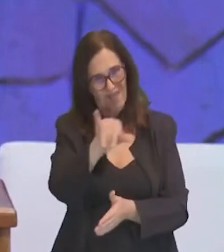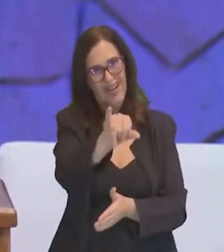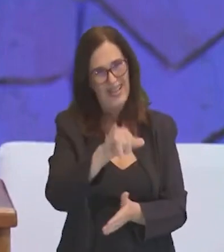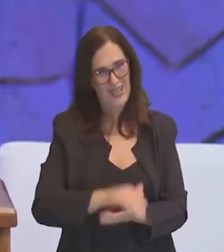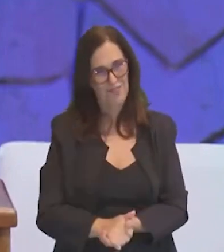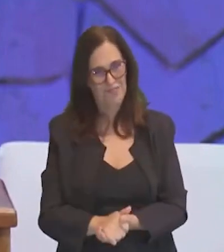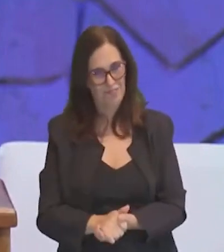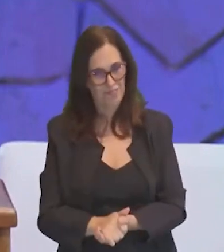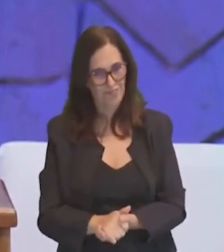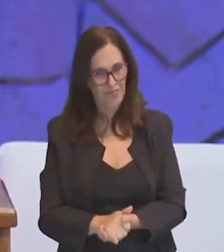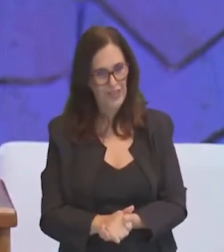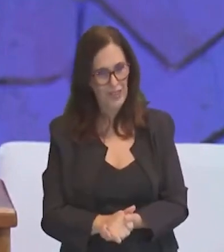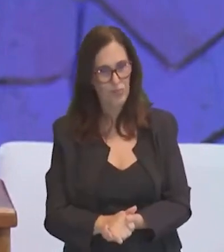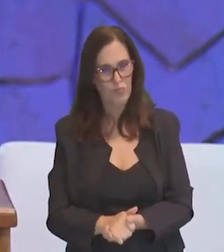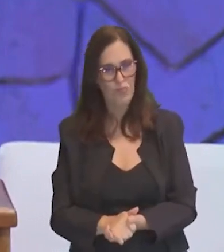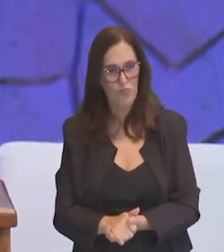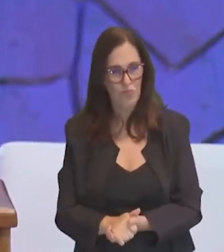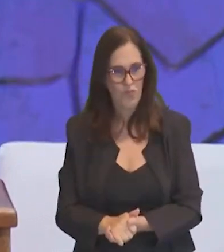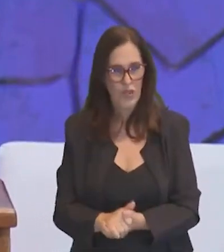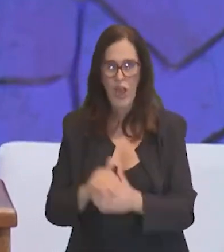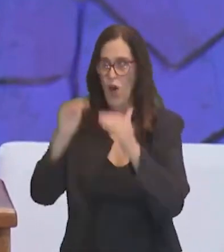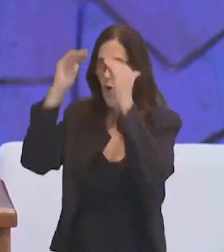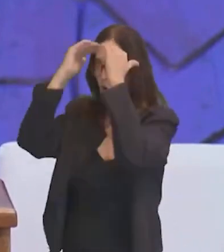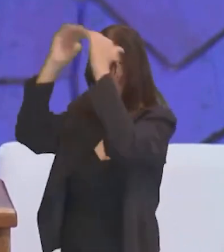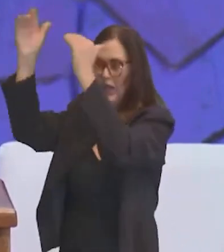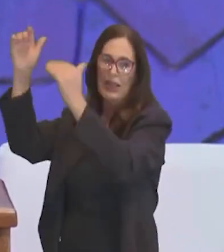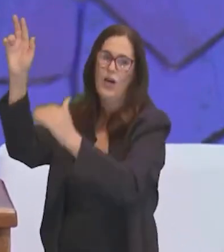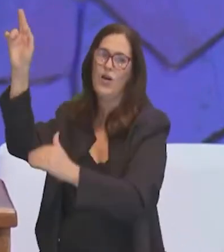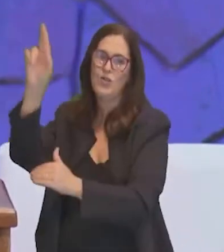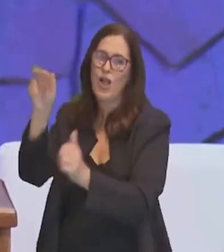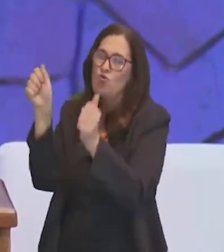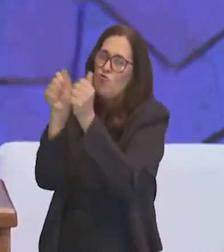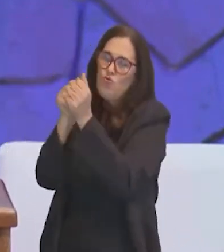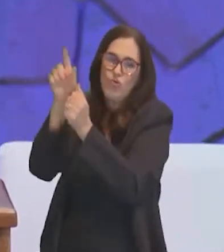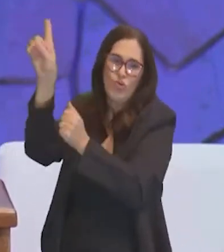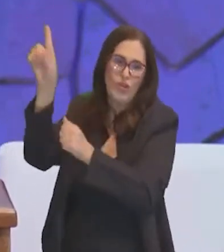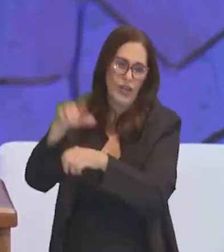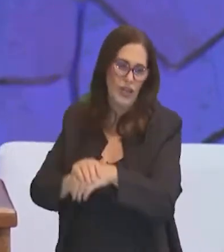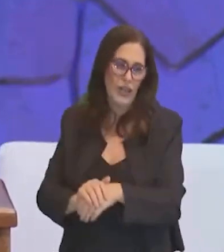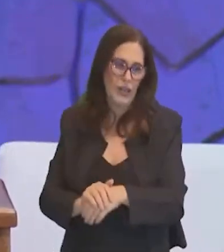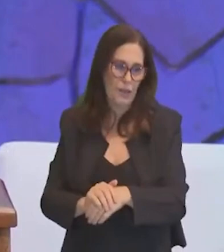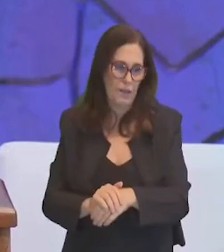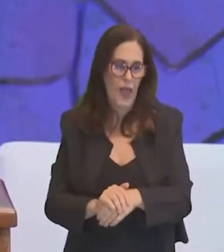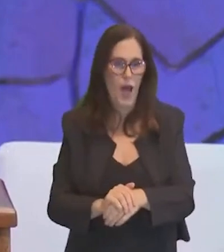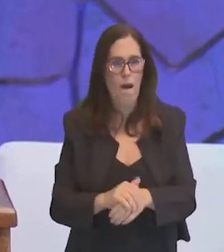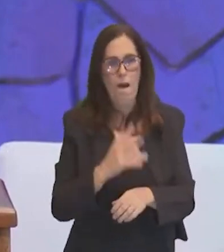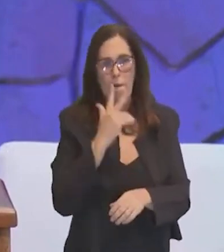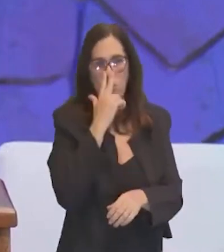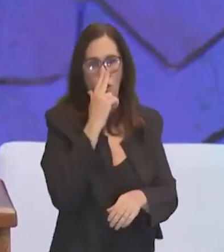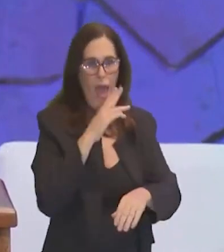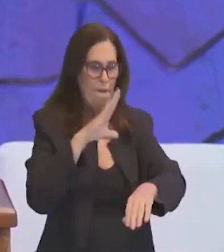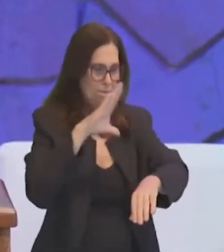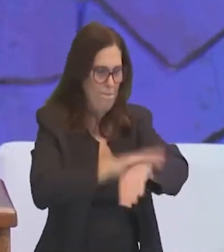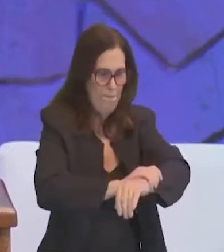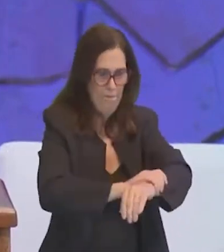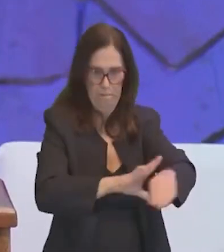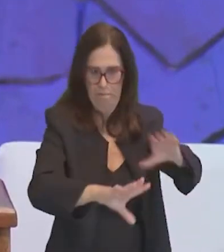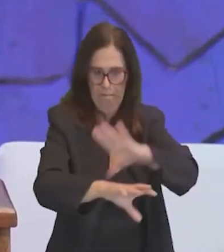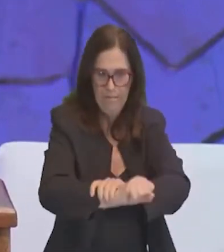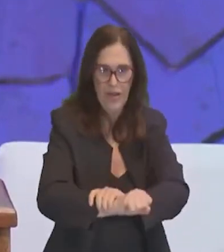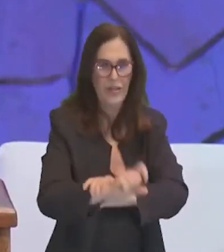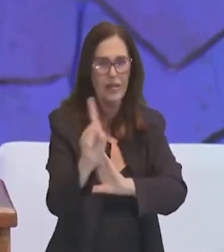O resultado com Deus não é um resultado muitas vezes palpável. E nós não queremos ver